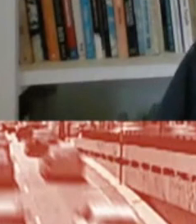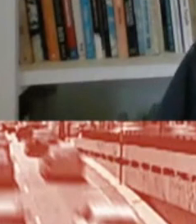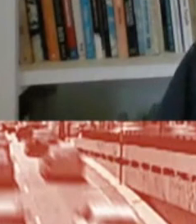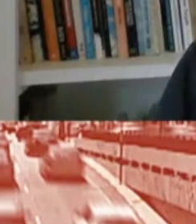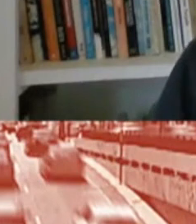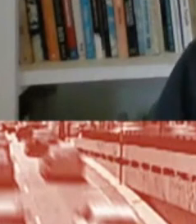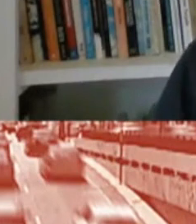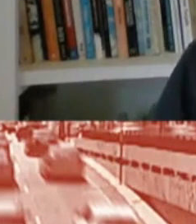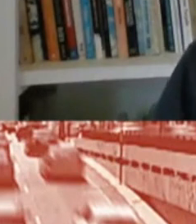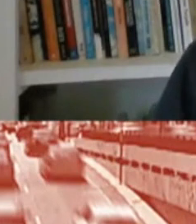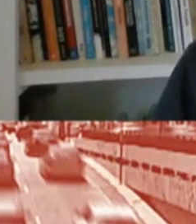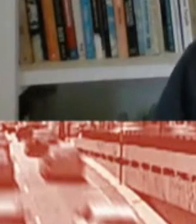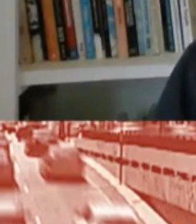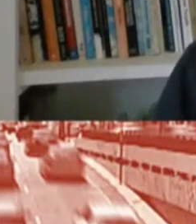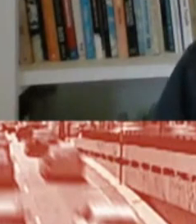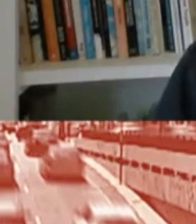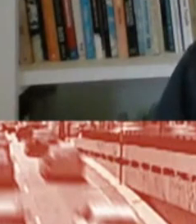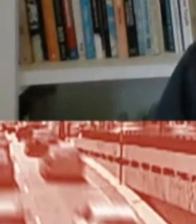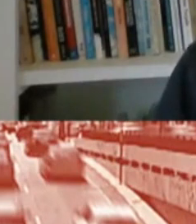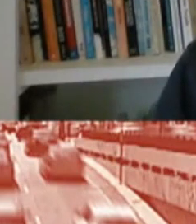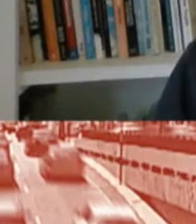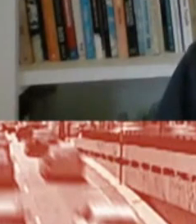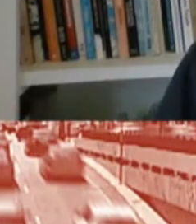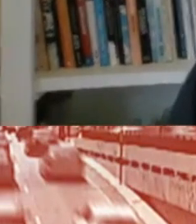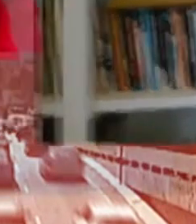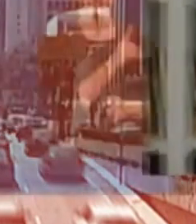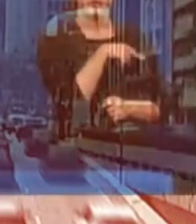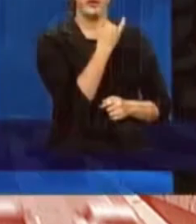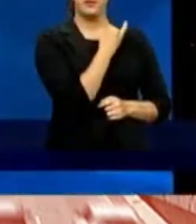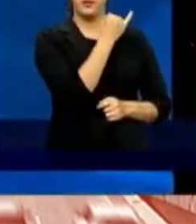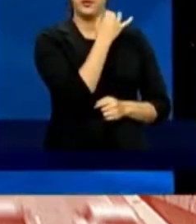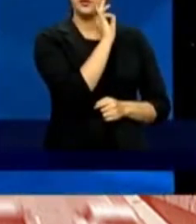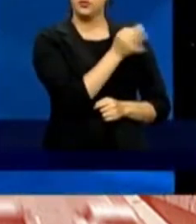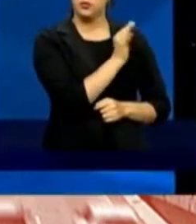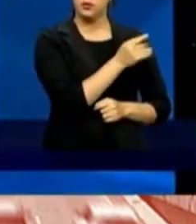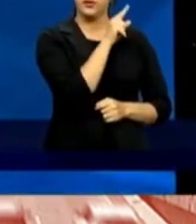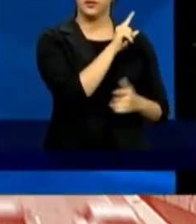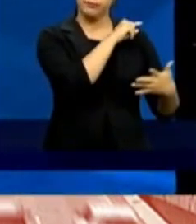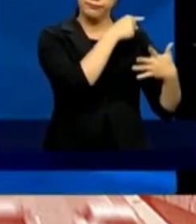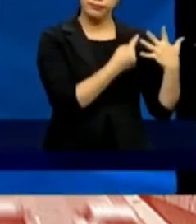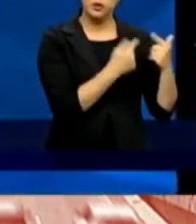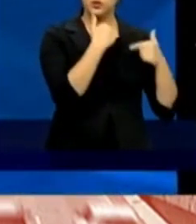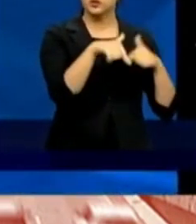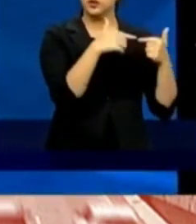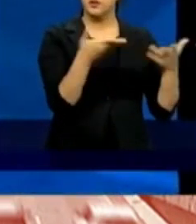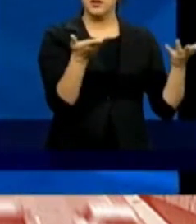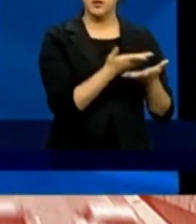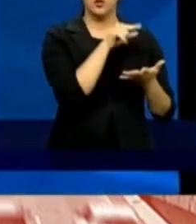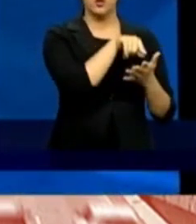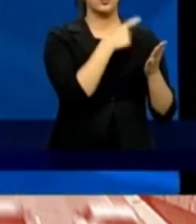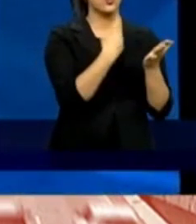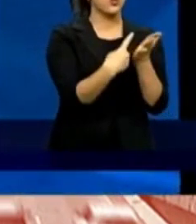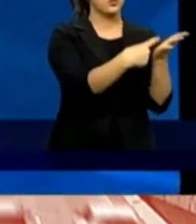esse impasse é um impasse crucial para o desenvolvimento. Não é só a Luiza Trajano e os Magazines Luiza que